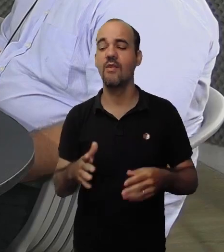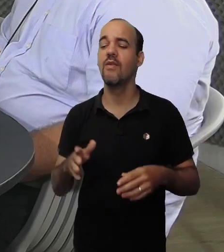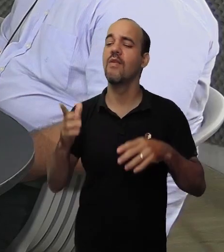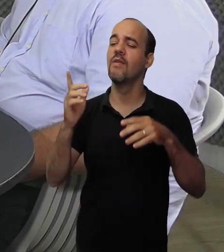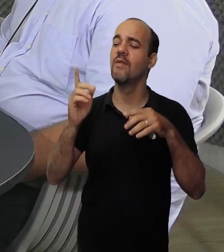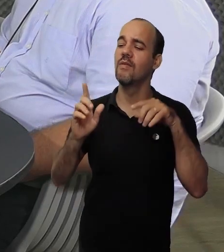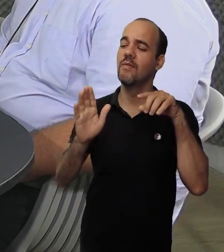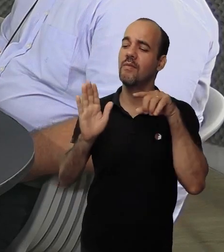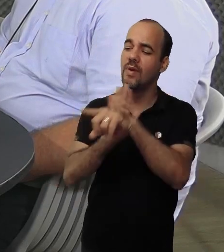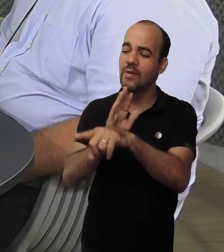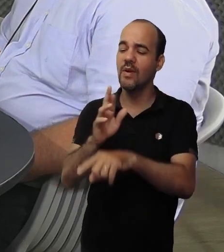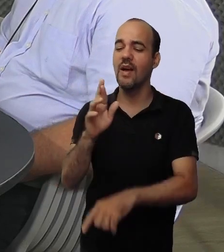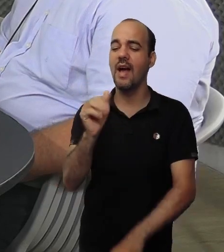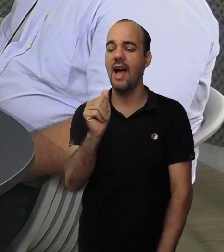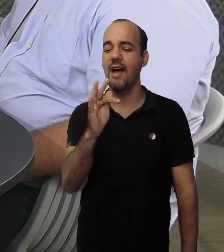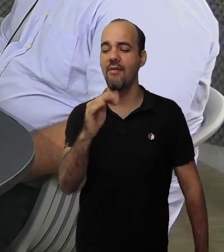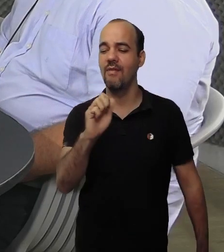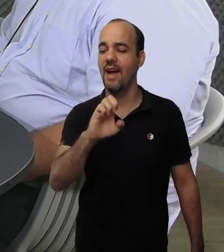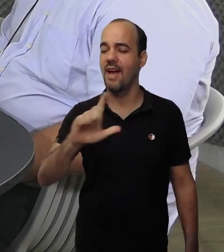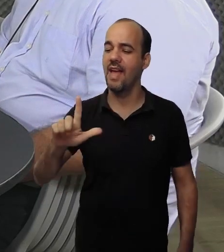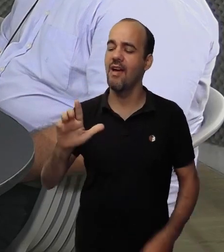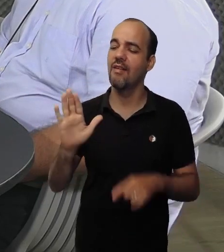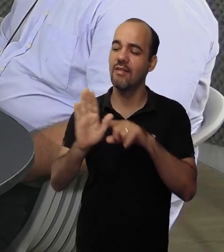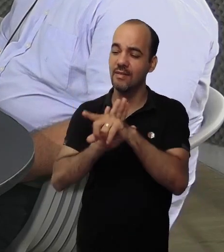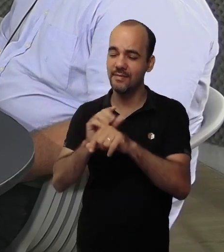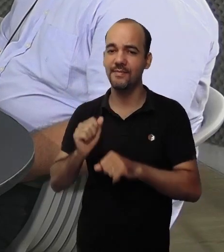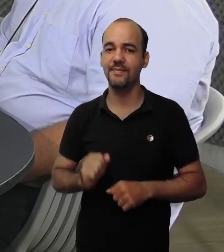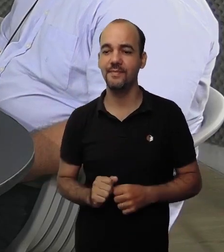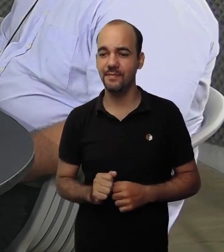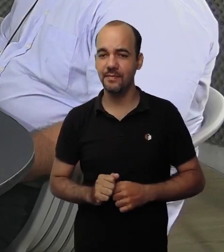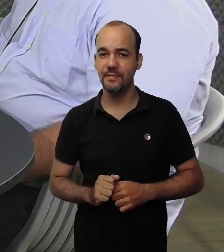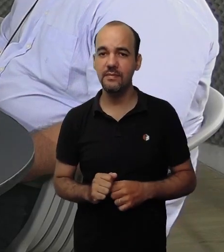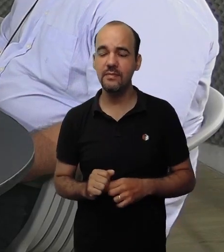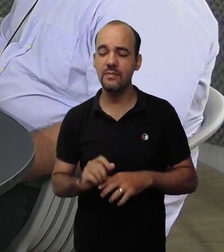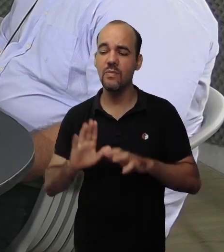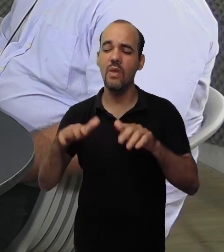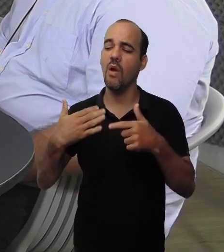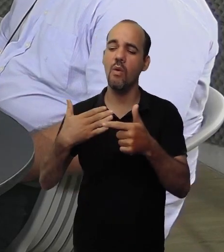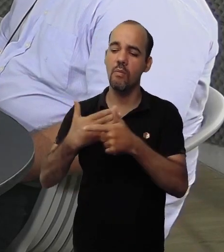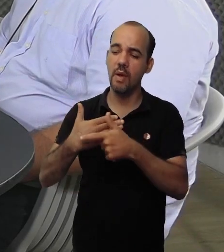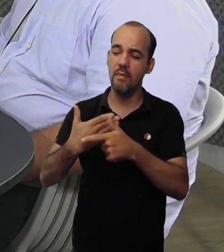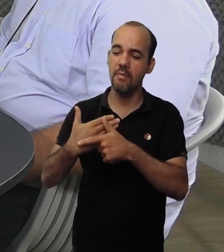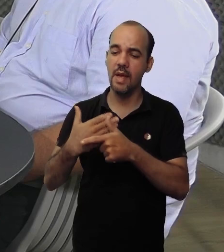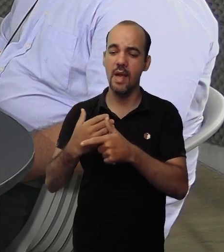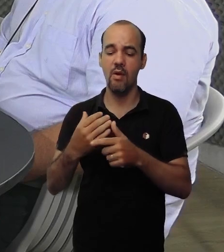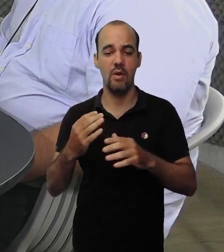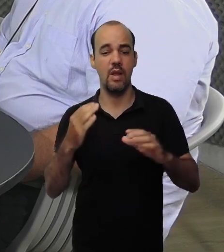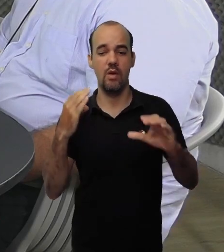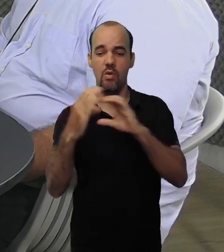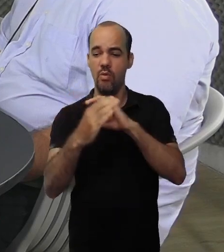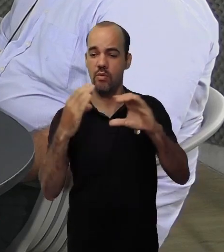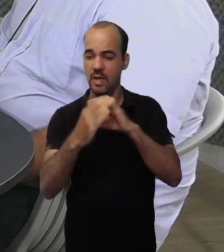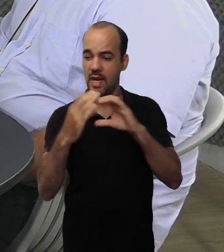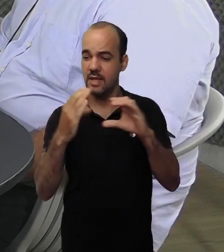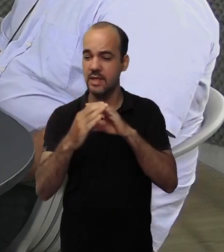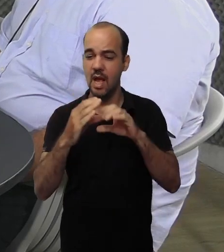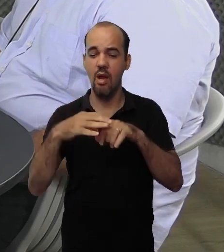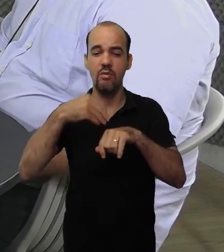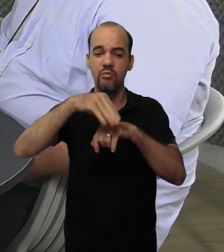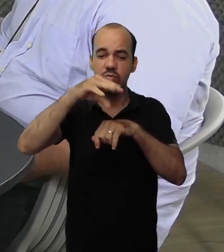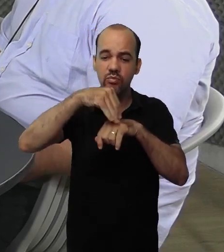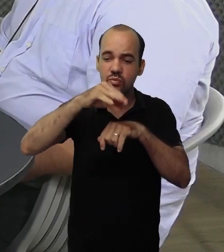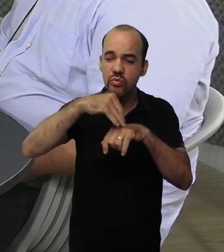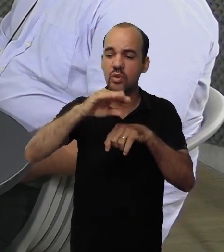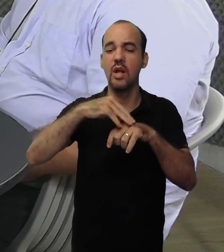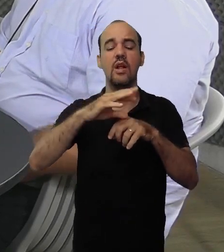Rafael Batista, né? Professor Rafael, qual é o papel da comunicação na disseminação desse